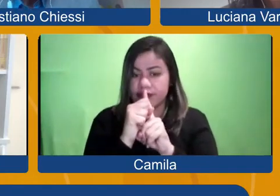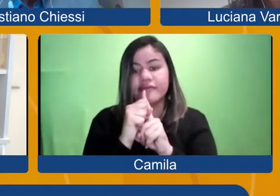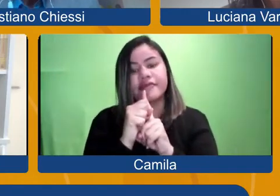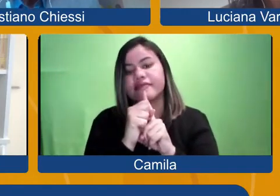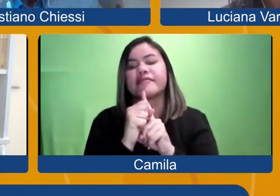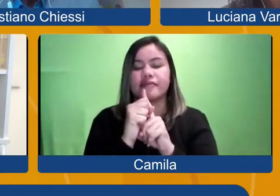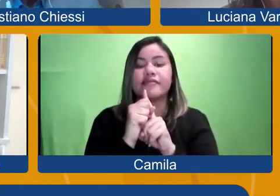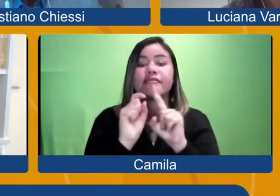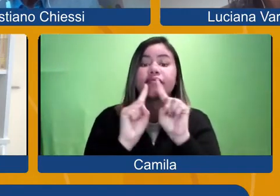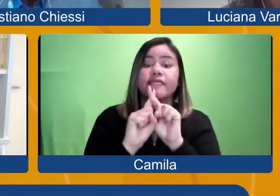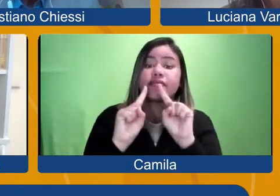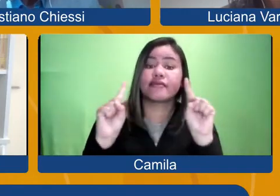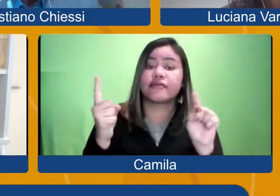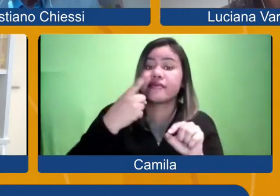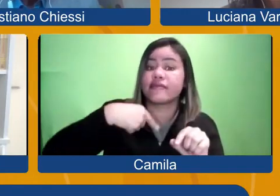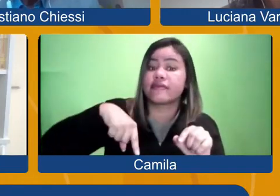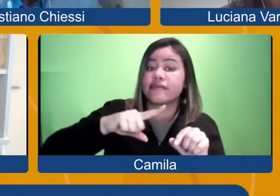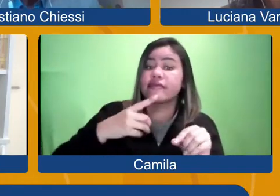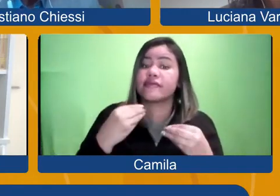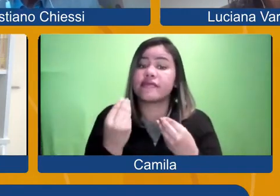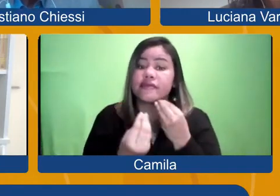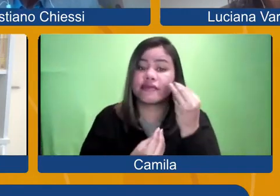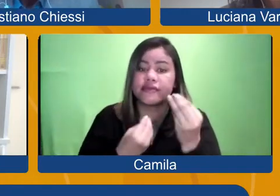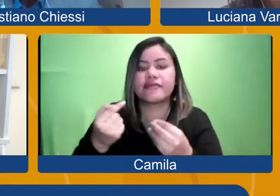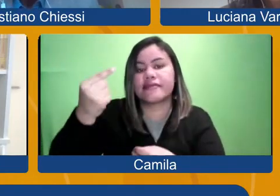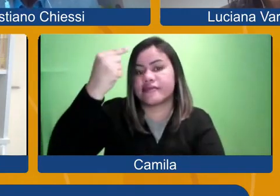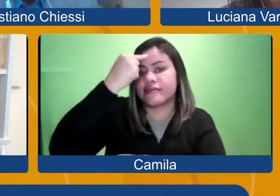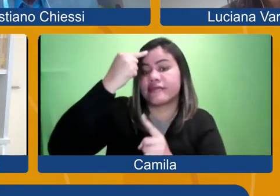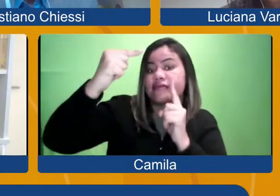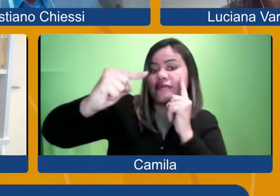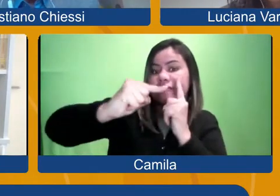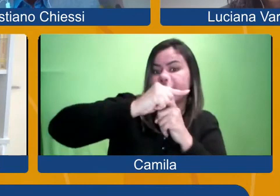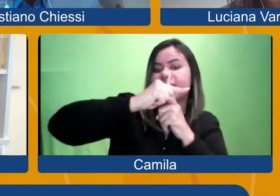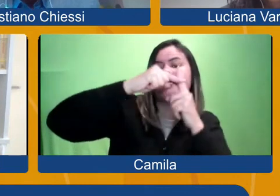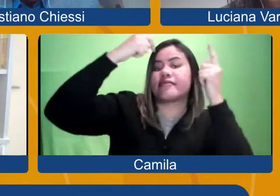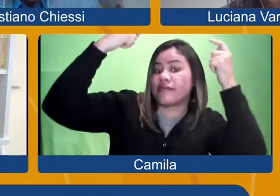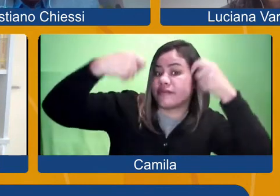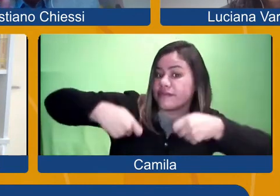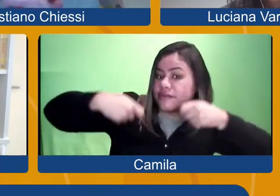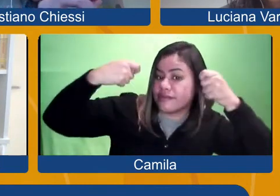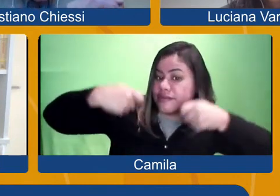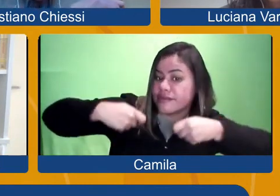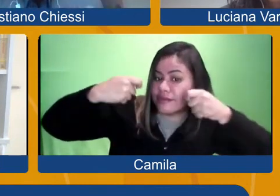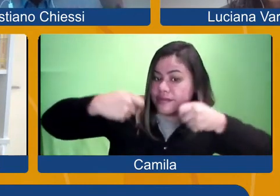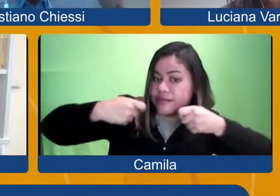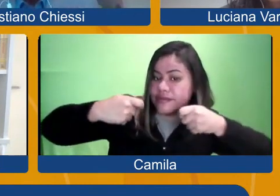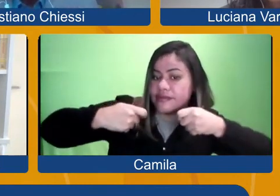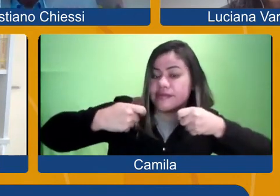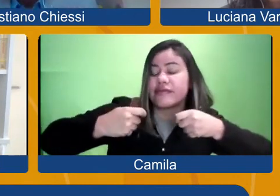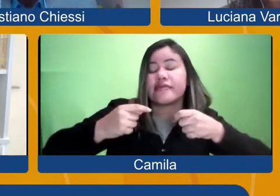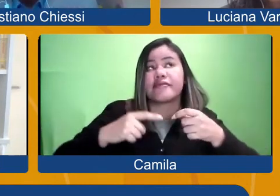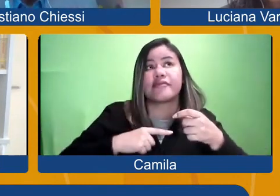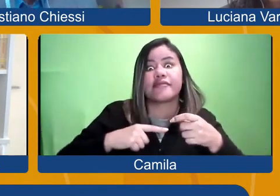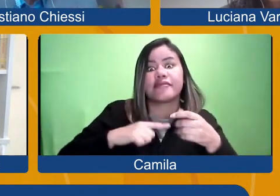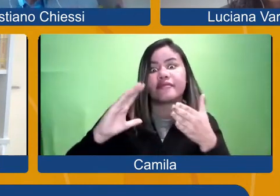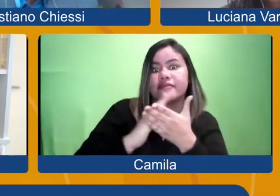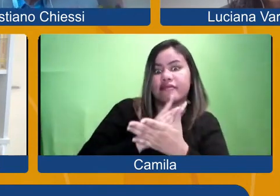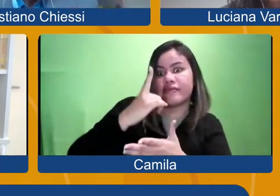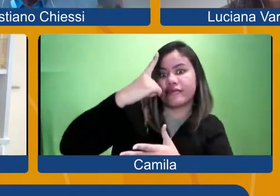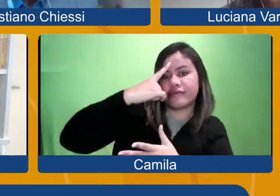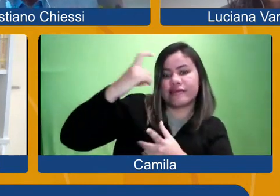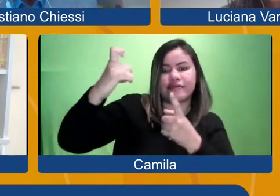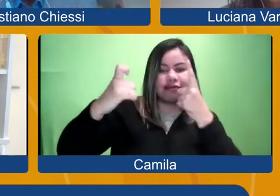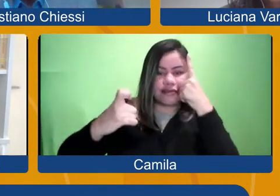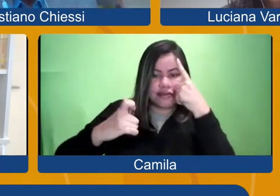Nós temos, sim, que nos manter positivos. E nós temos algumas luzes pequenas que